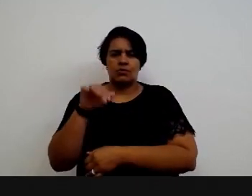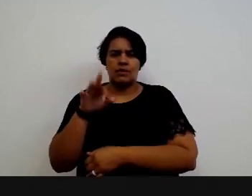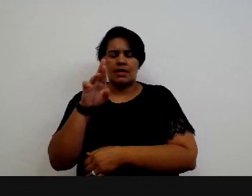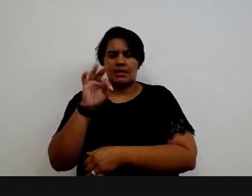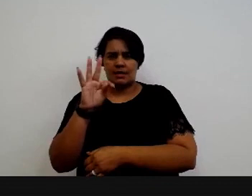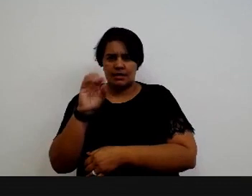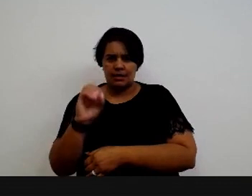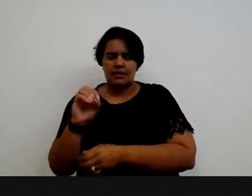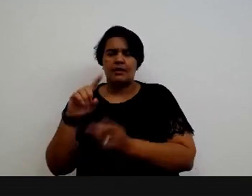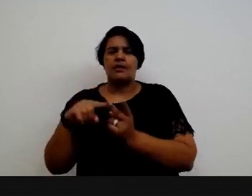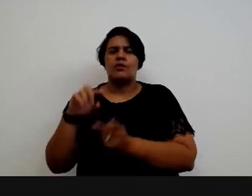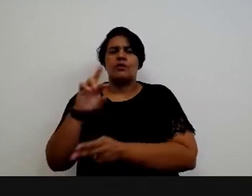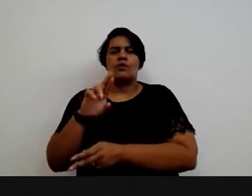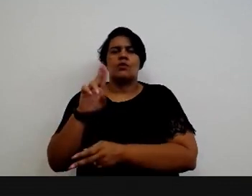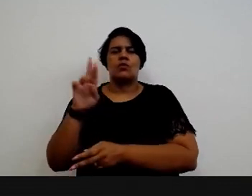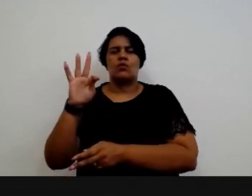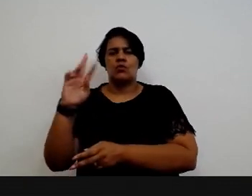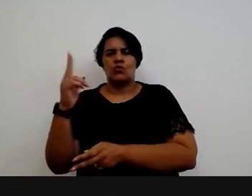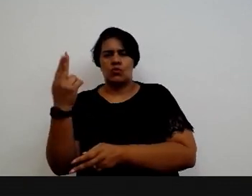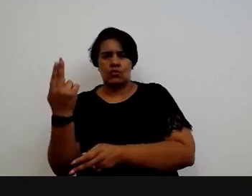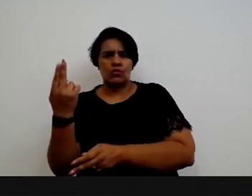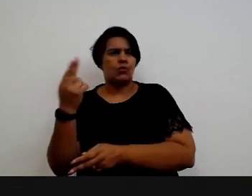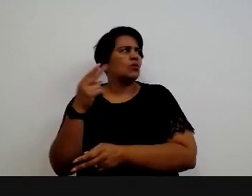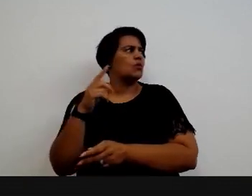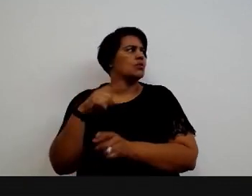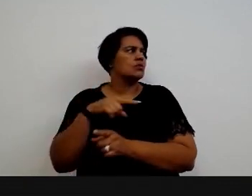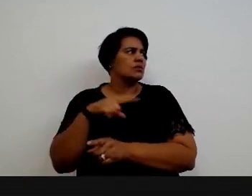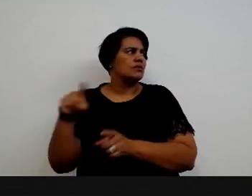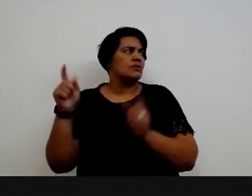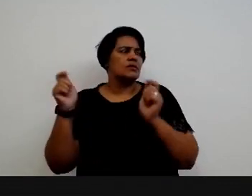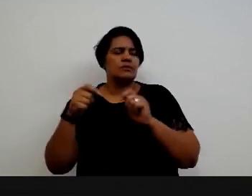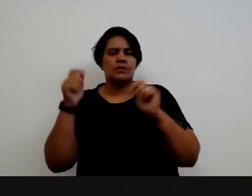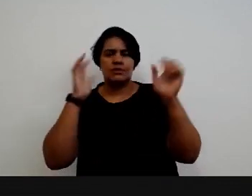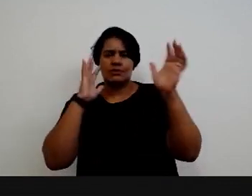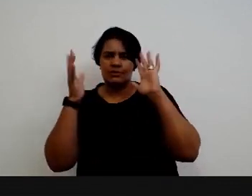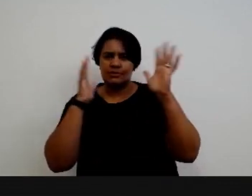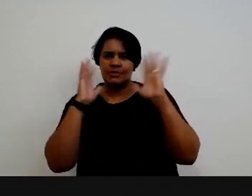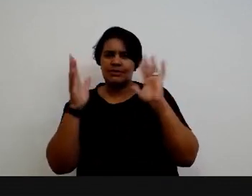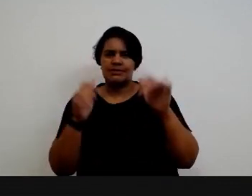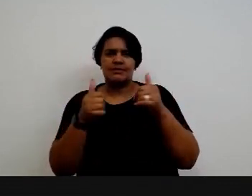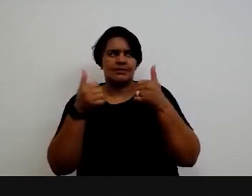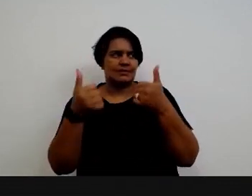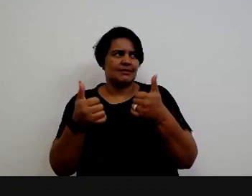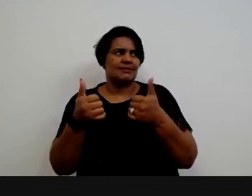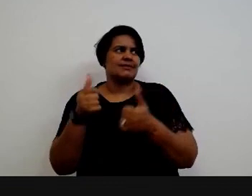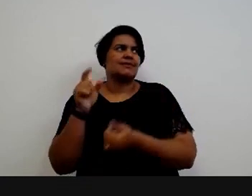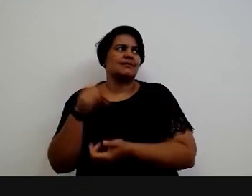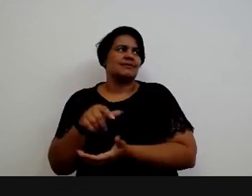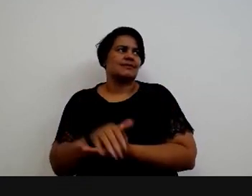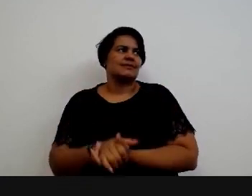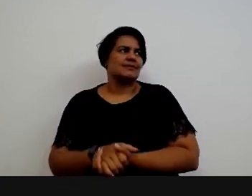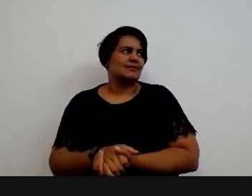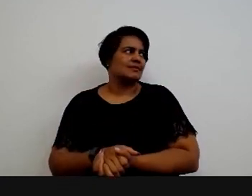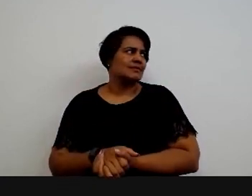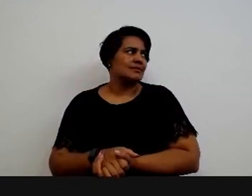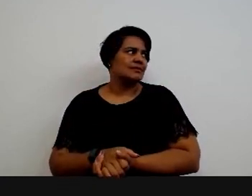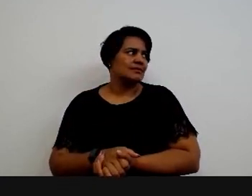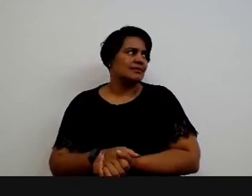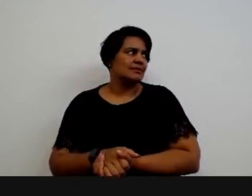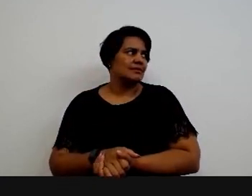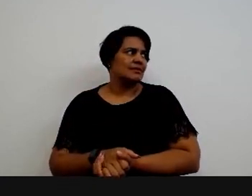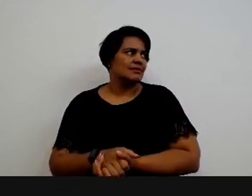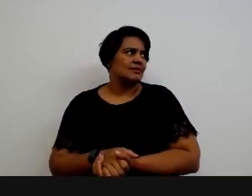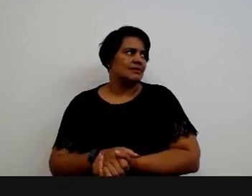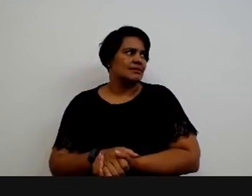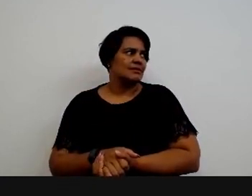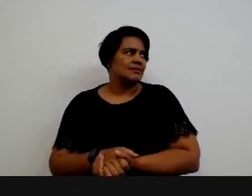está maravilhosa, mas essa vai ficar para o almoço, tá, gente? Vocês irem pensando. Olha, gente, a gente vai almoçar com eles. E para a próxima,